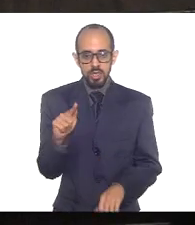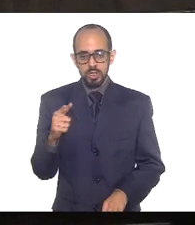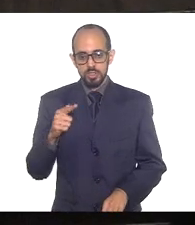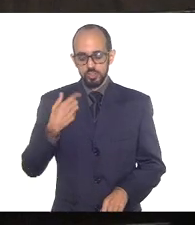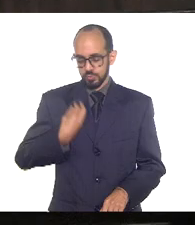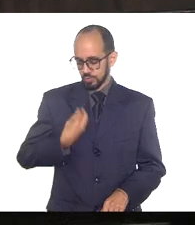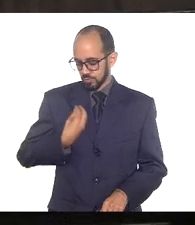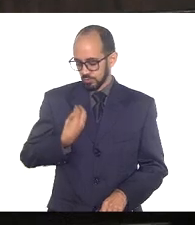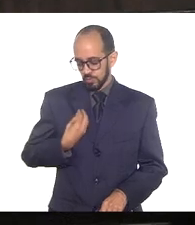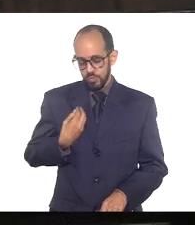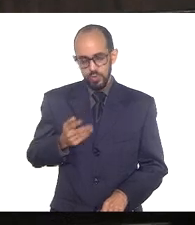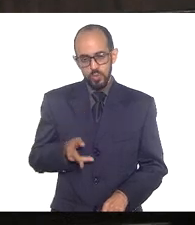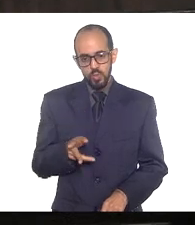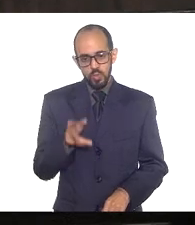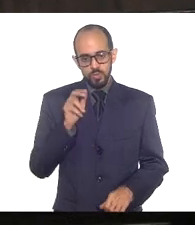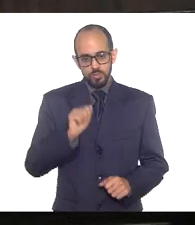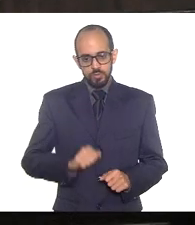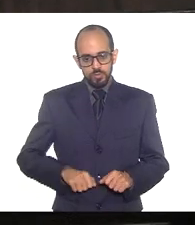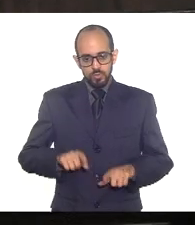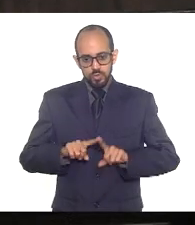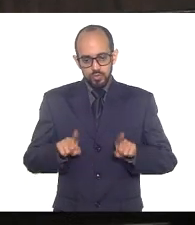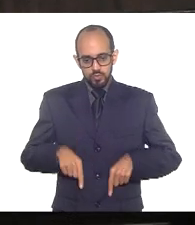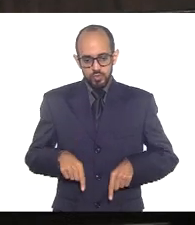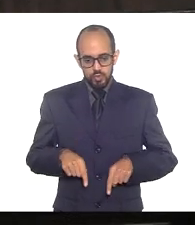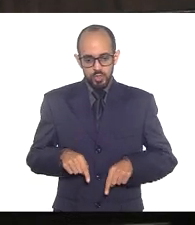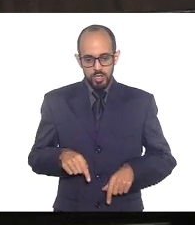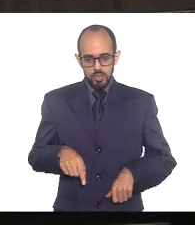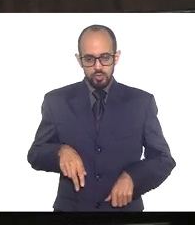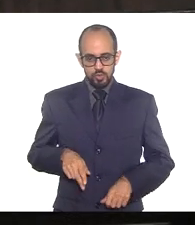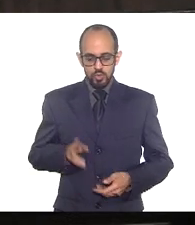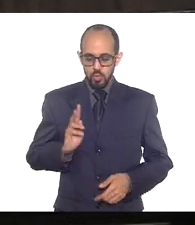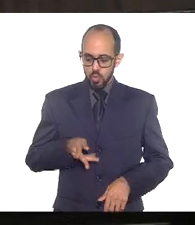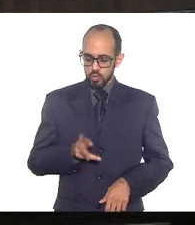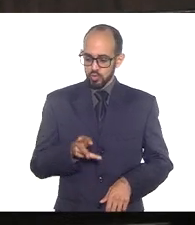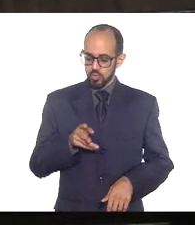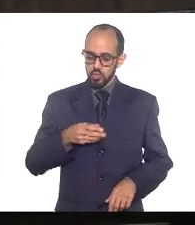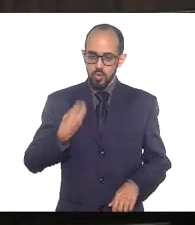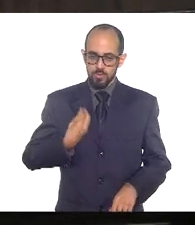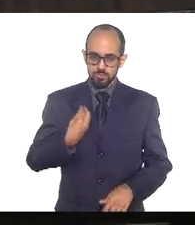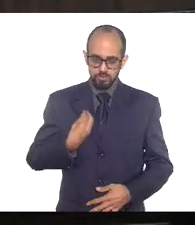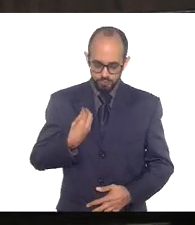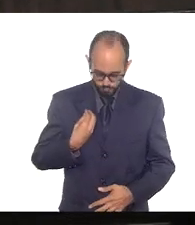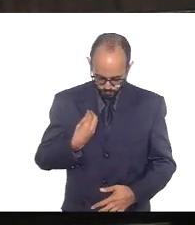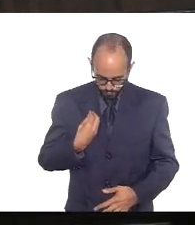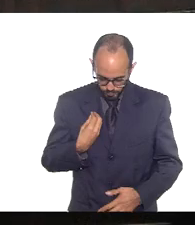sobrevivência desses servidores que estão à míngua